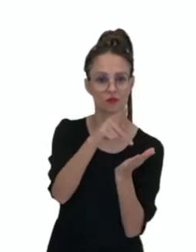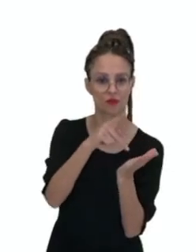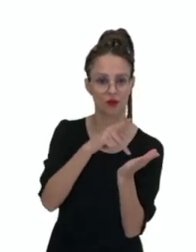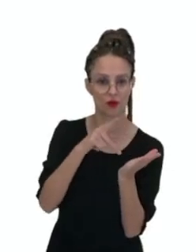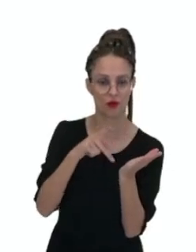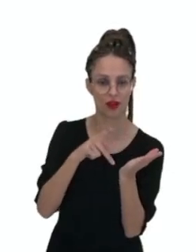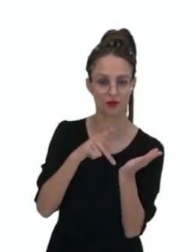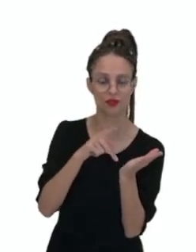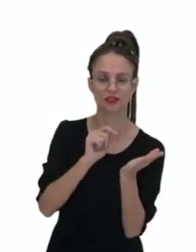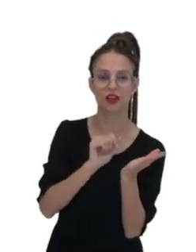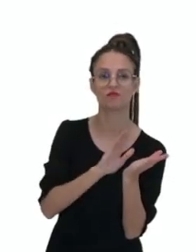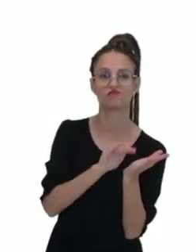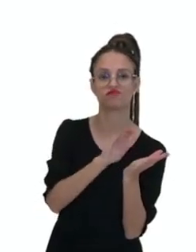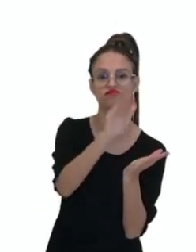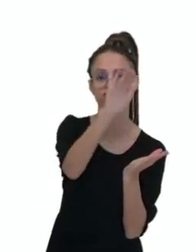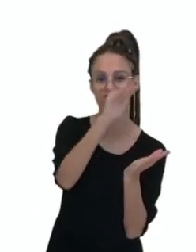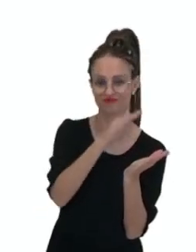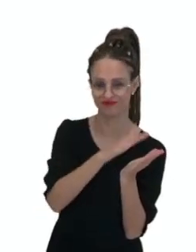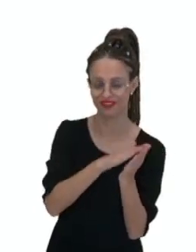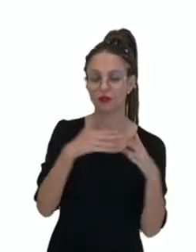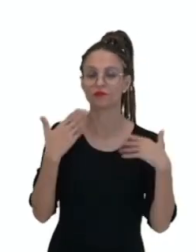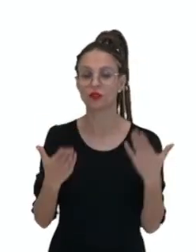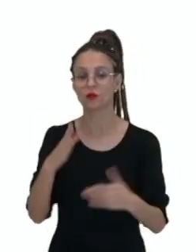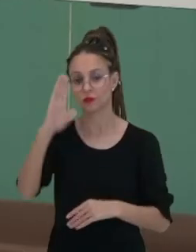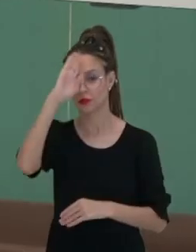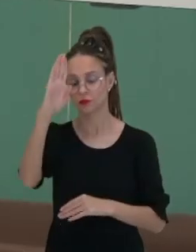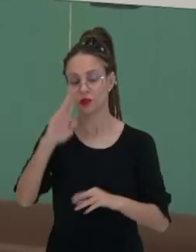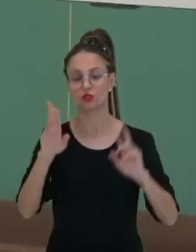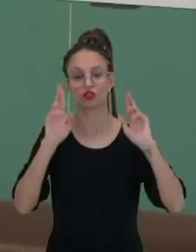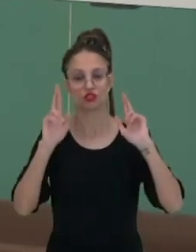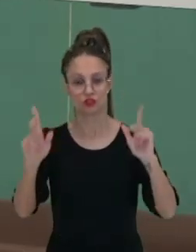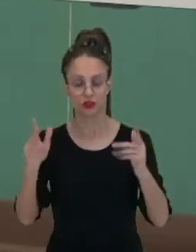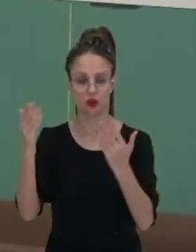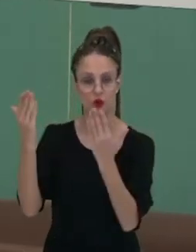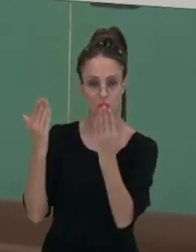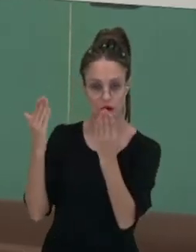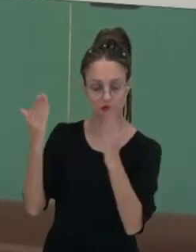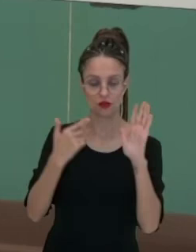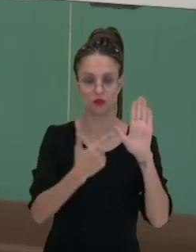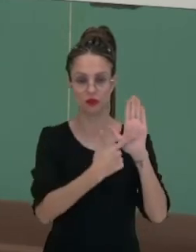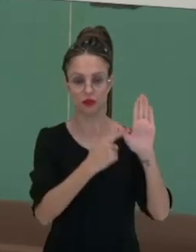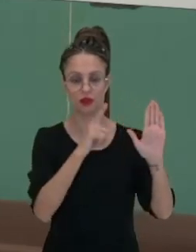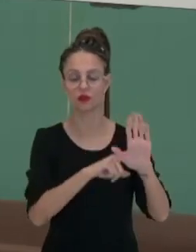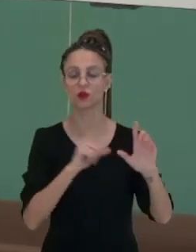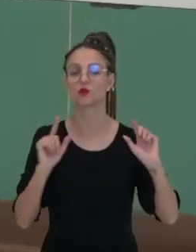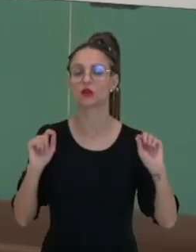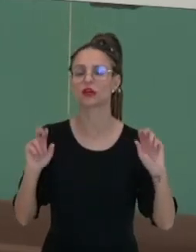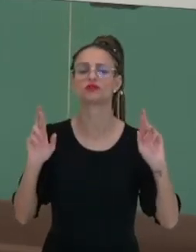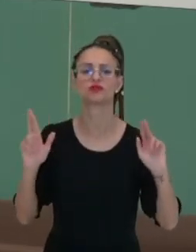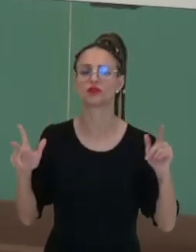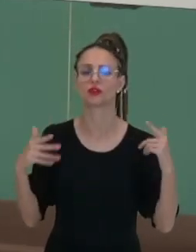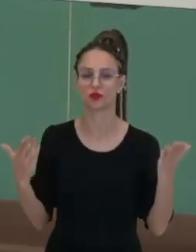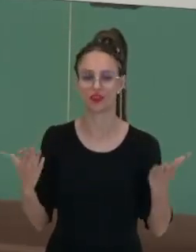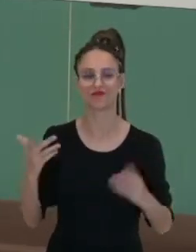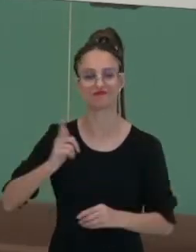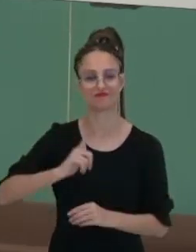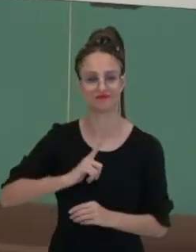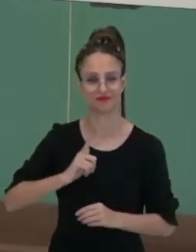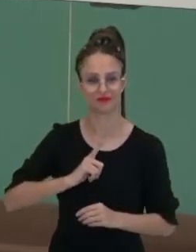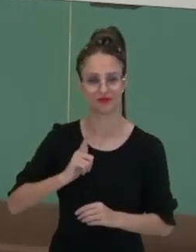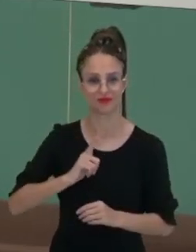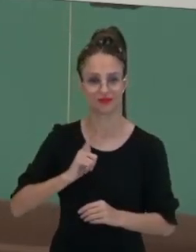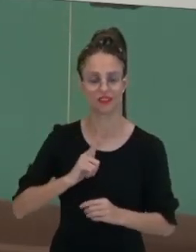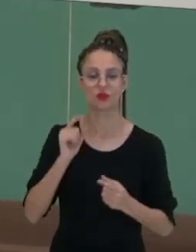alçam voo. Então, a principal diferenciação entre a comparação e a metáfora é a presença o quê? De